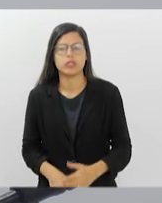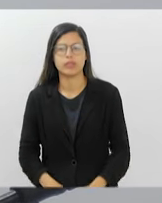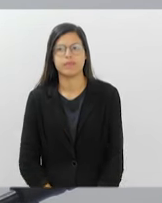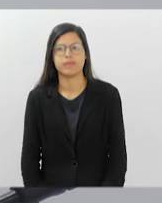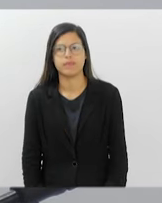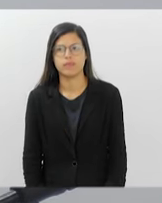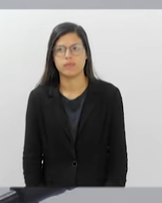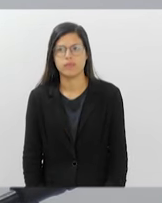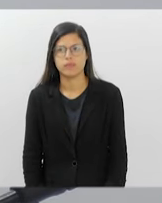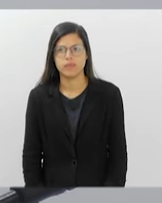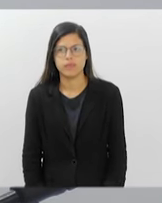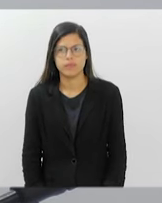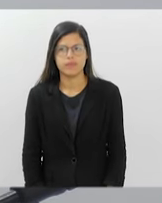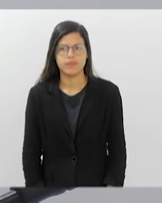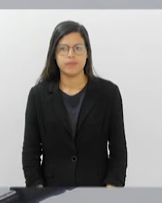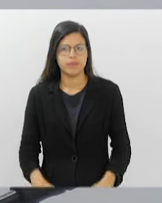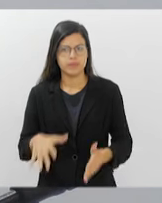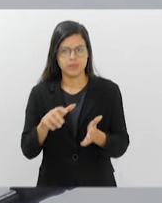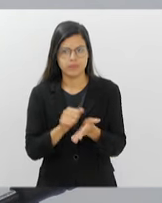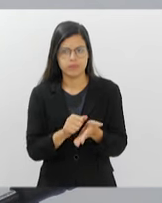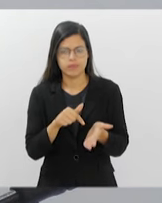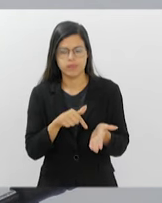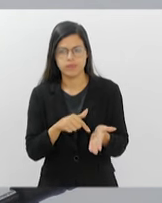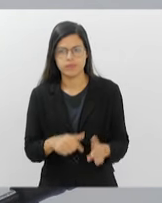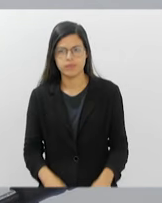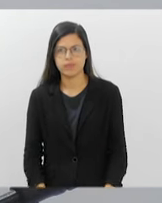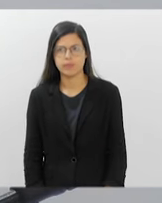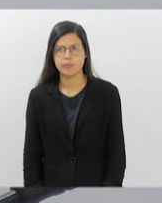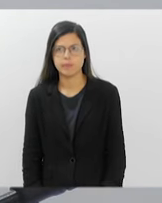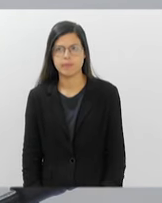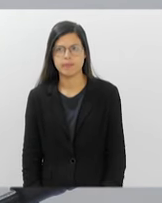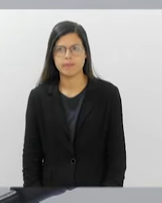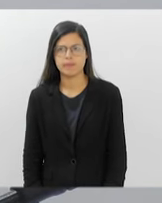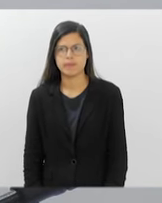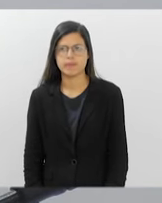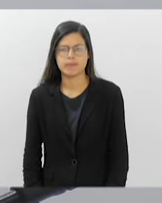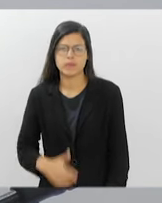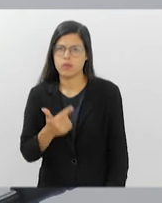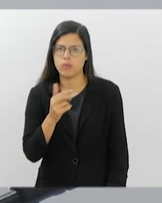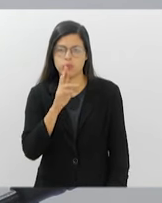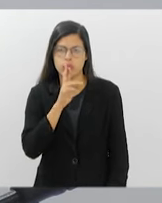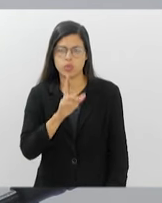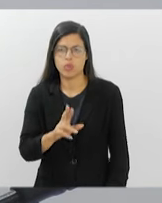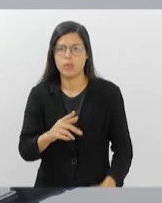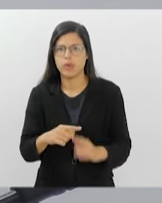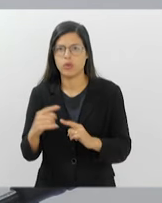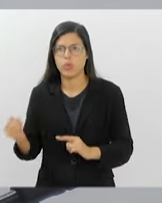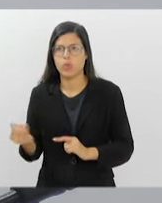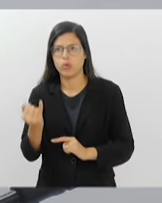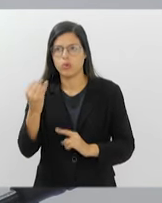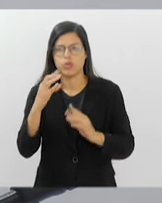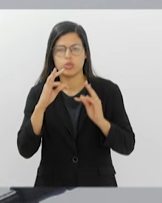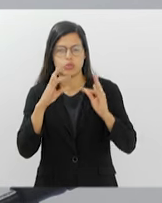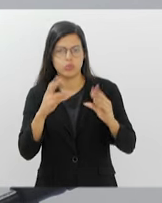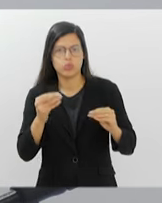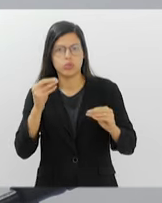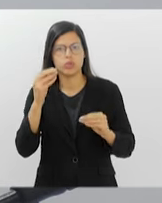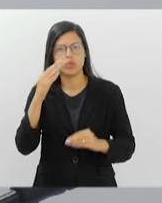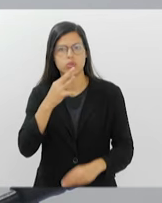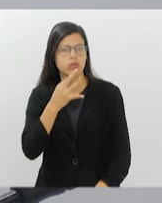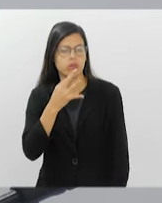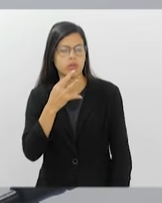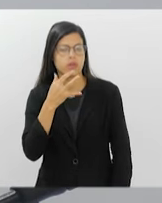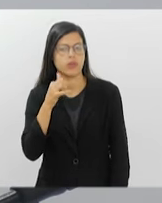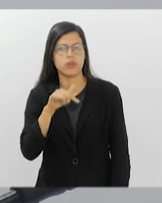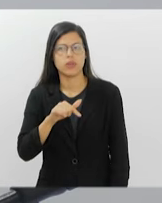fiz uma breve anotação aqui Não vamos não vamos ter a resposta mas é importante que todos saibam o